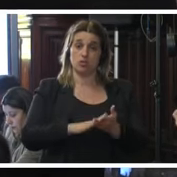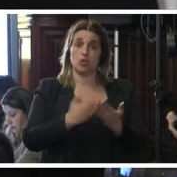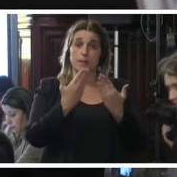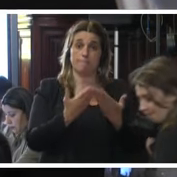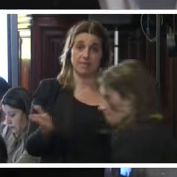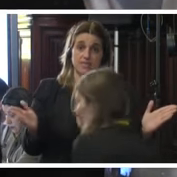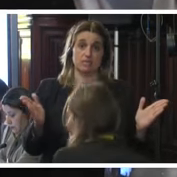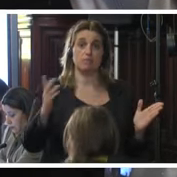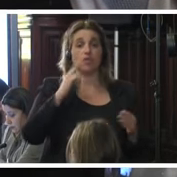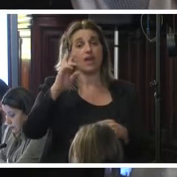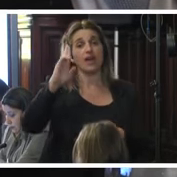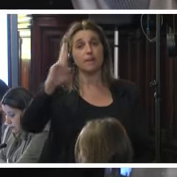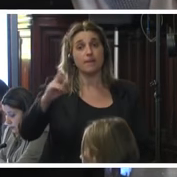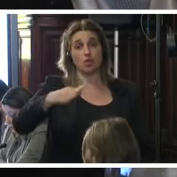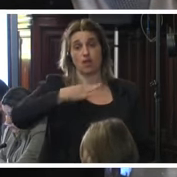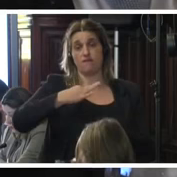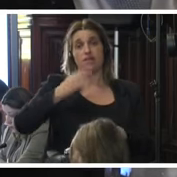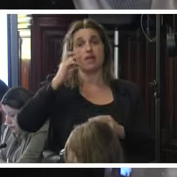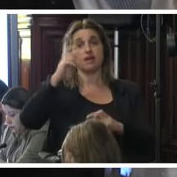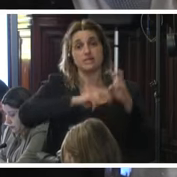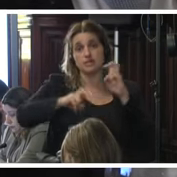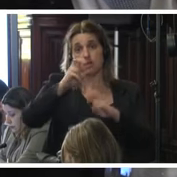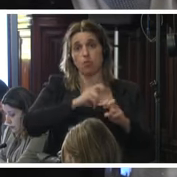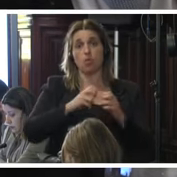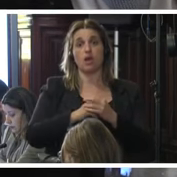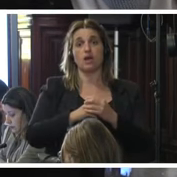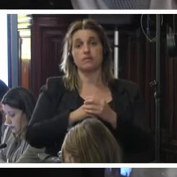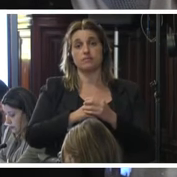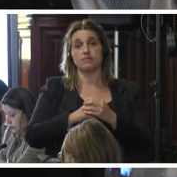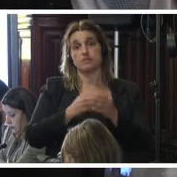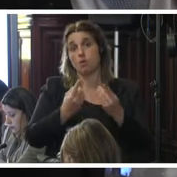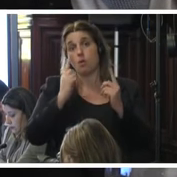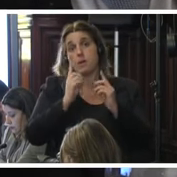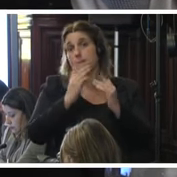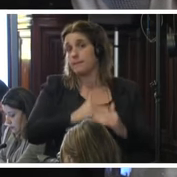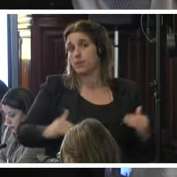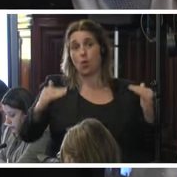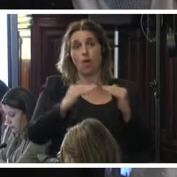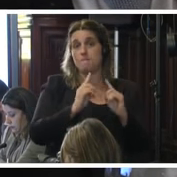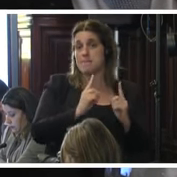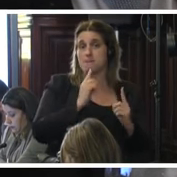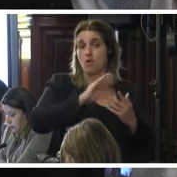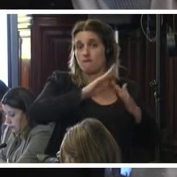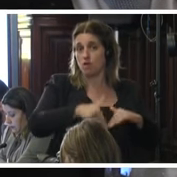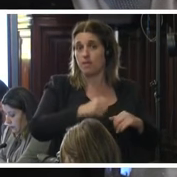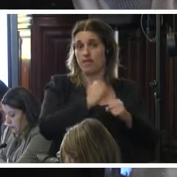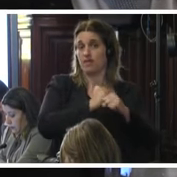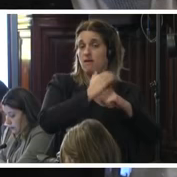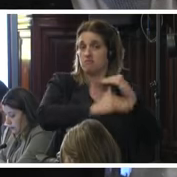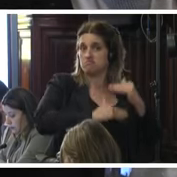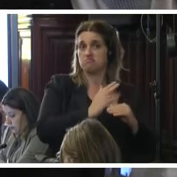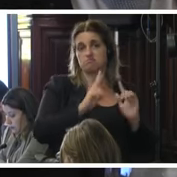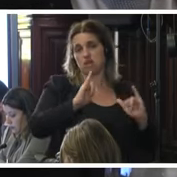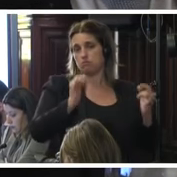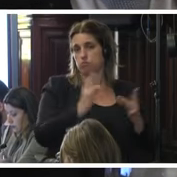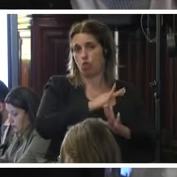pela padronização procedimental, através do desenvolvimento de protocolos operacionais, de grupos de trabalho integrados e da